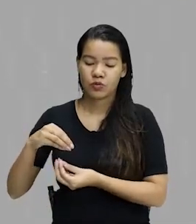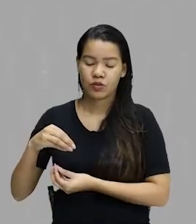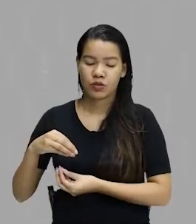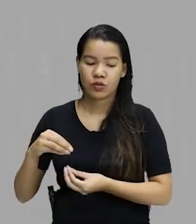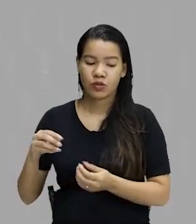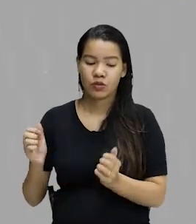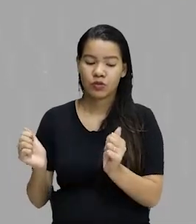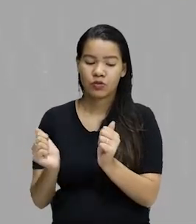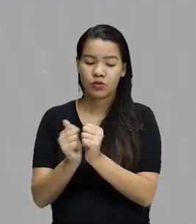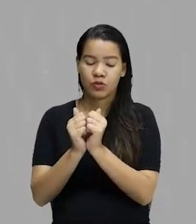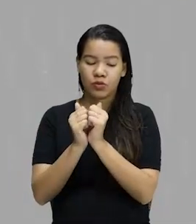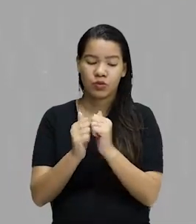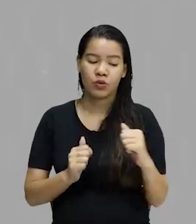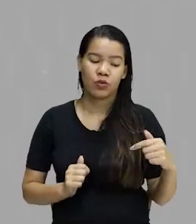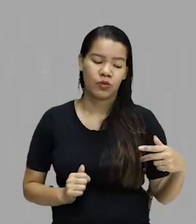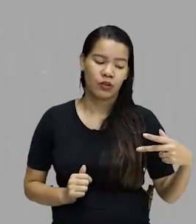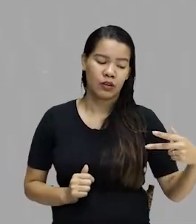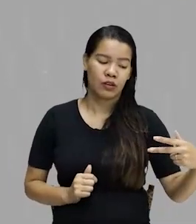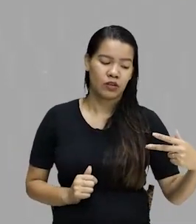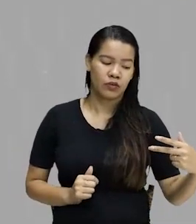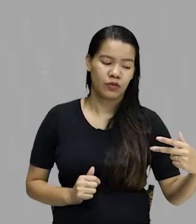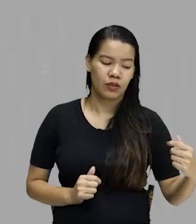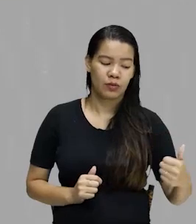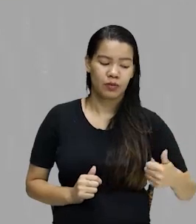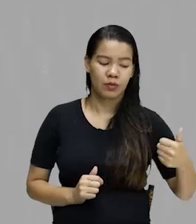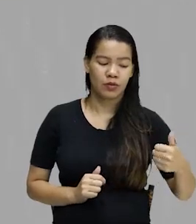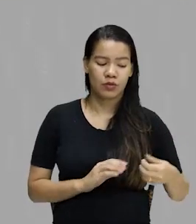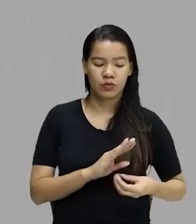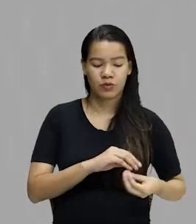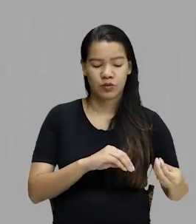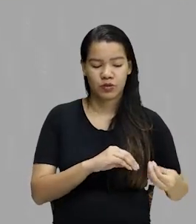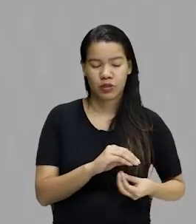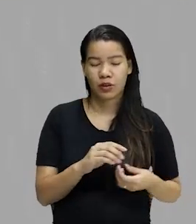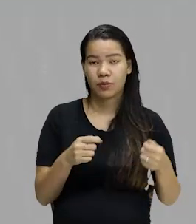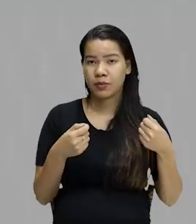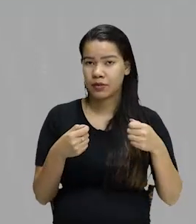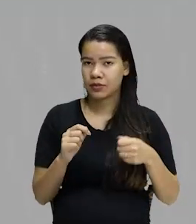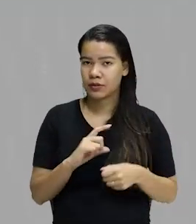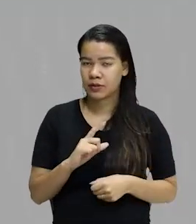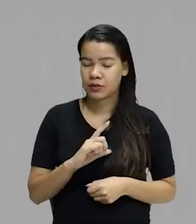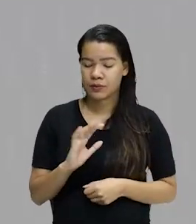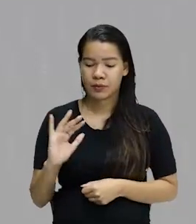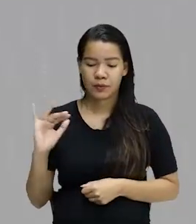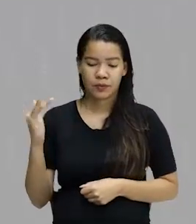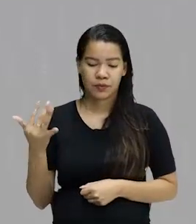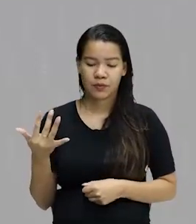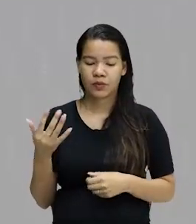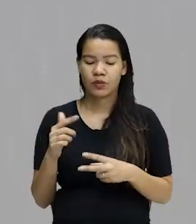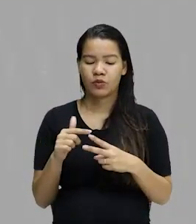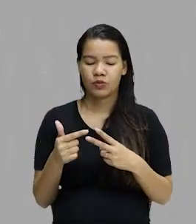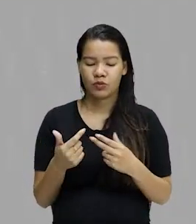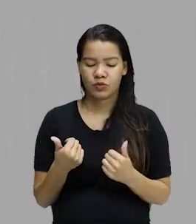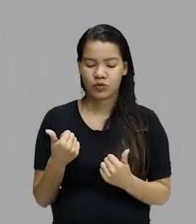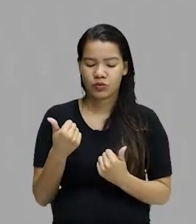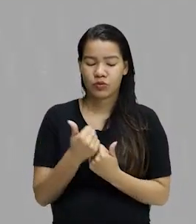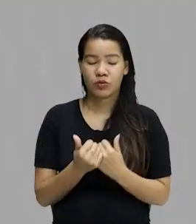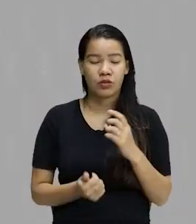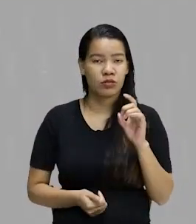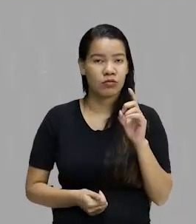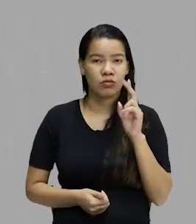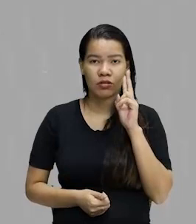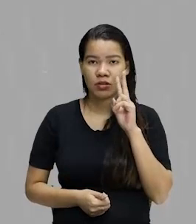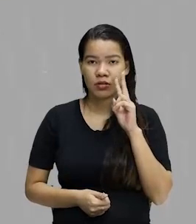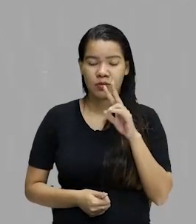é preciso que ocorra duas trocas, certo? E aí é só a gente lembrar o